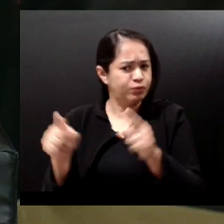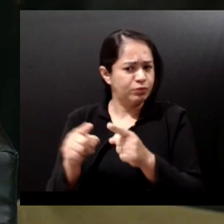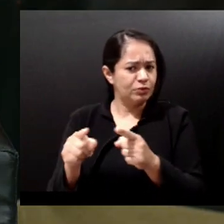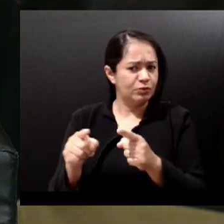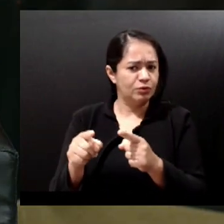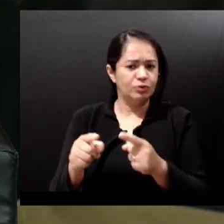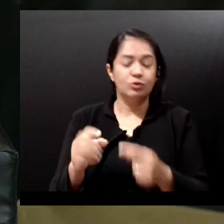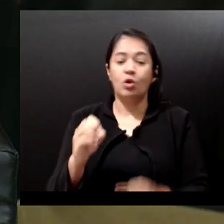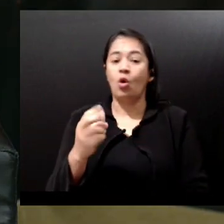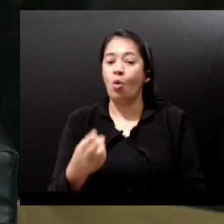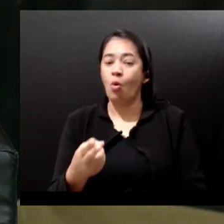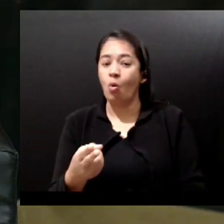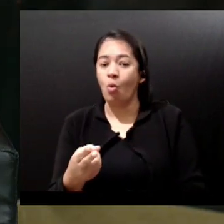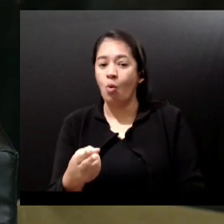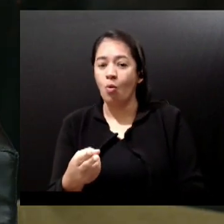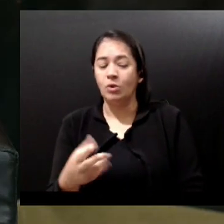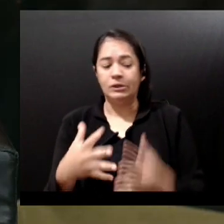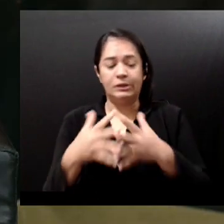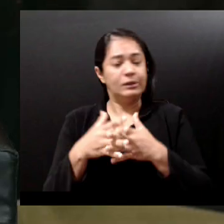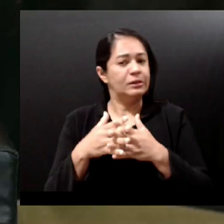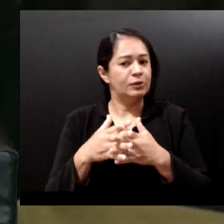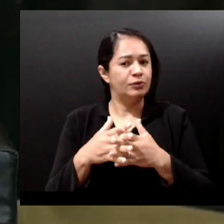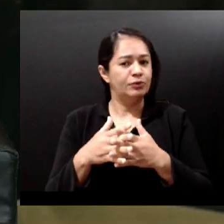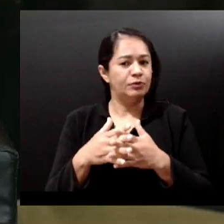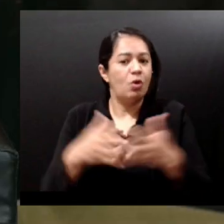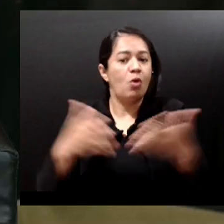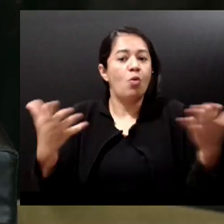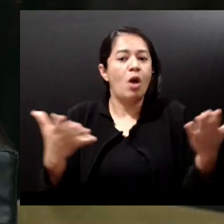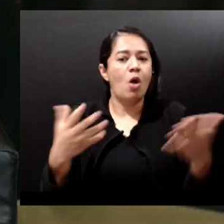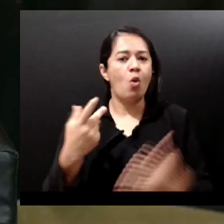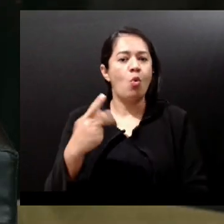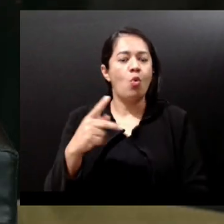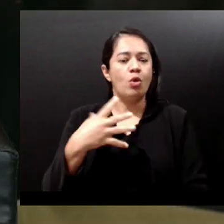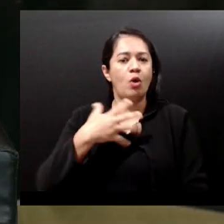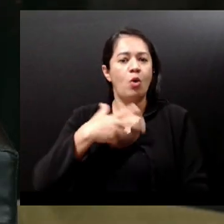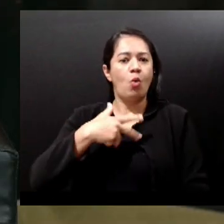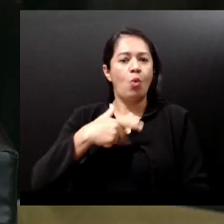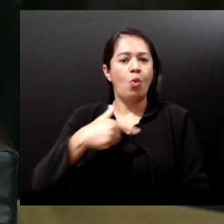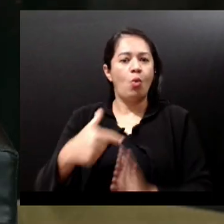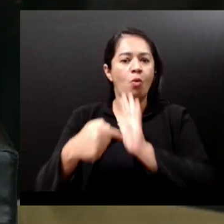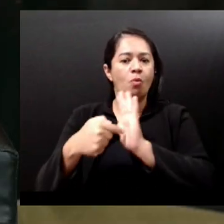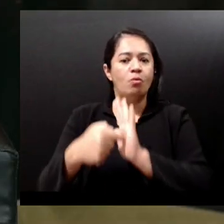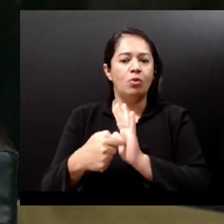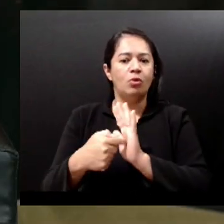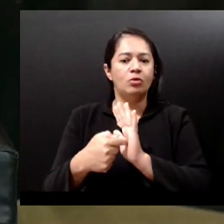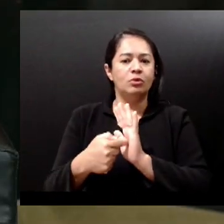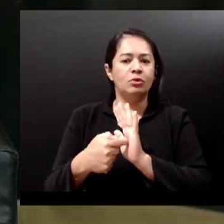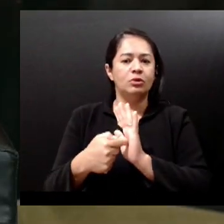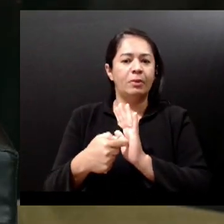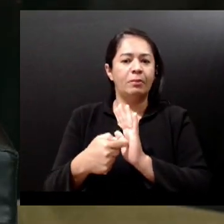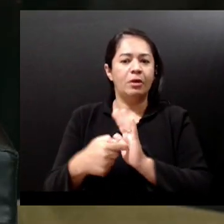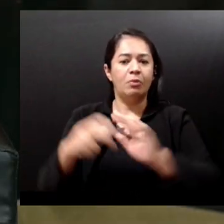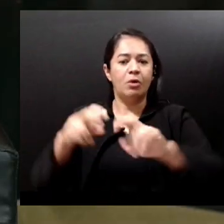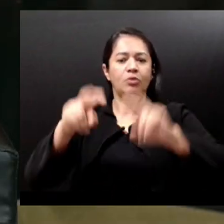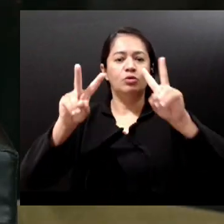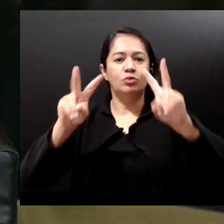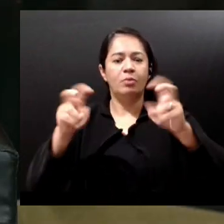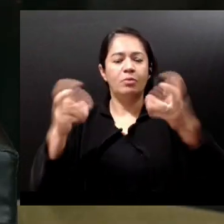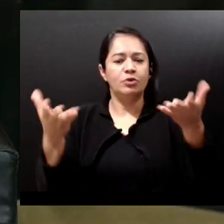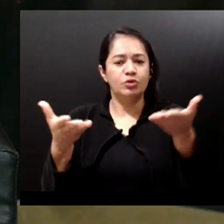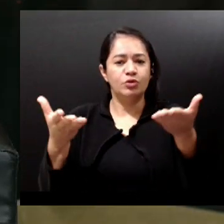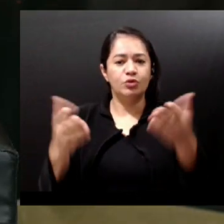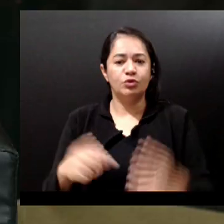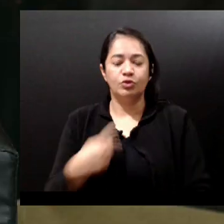uma confusão? Qual é o seu comportamento mediante ao tema de hoje? Manda pra gente que nós vamos interagir com